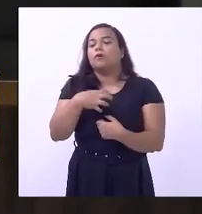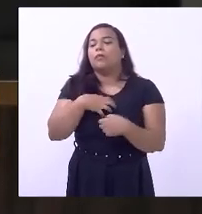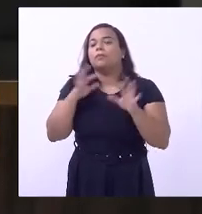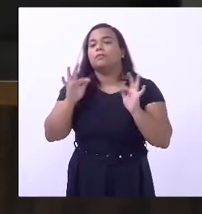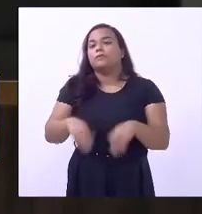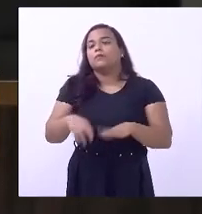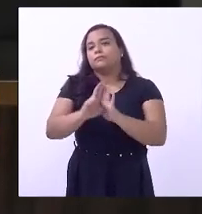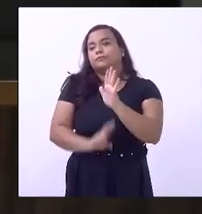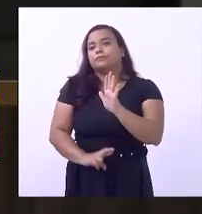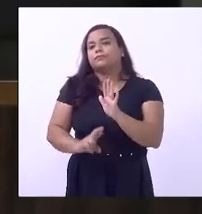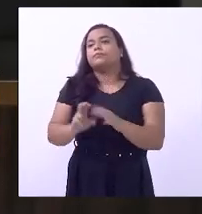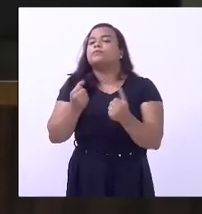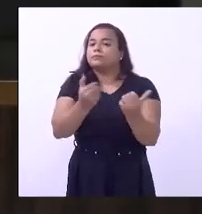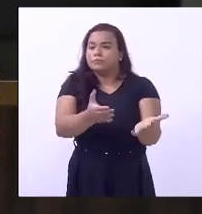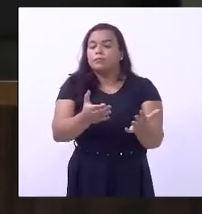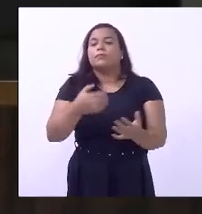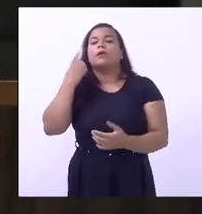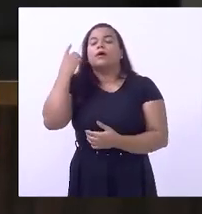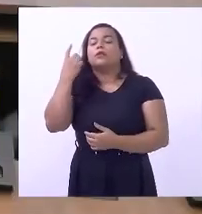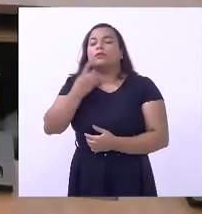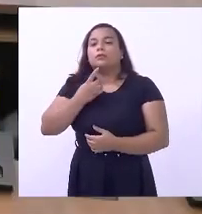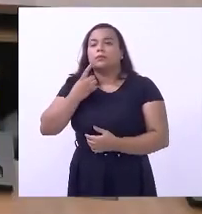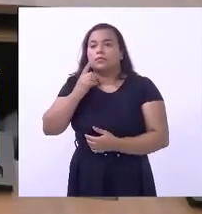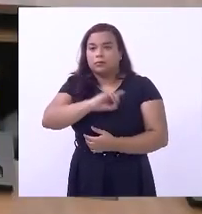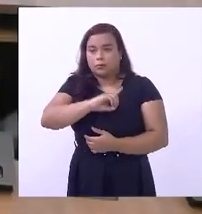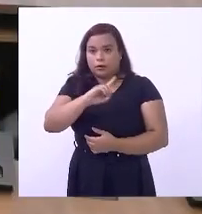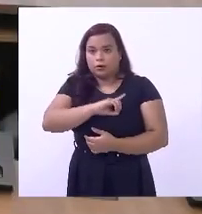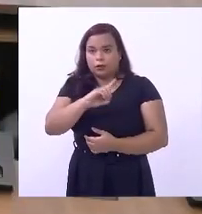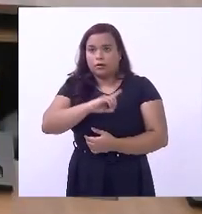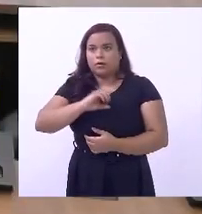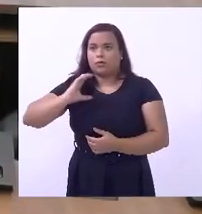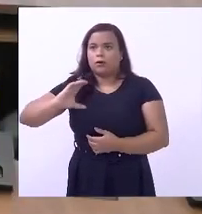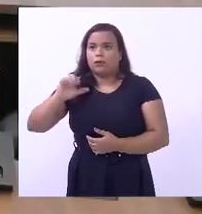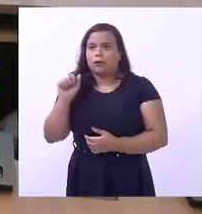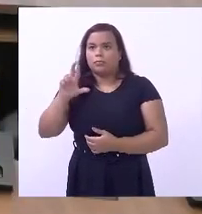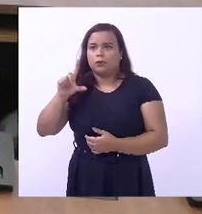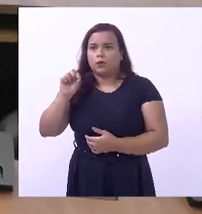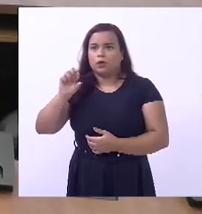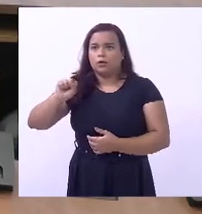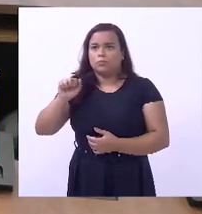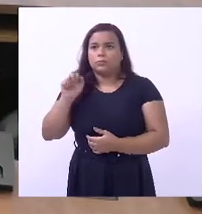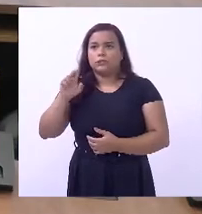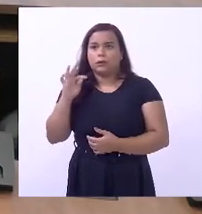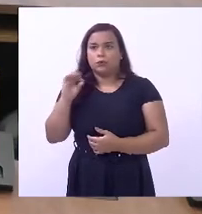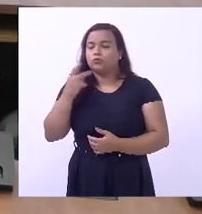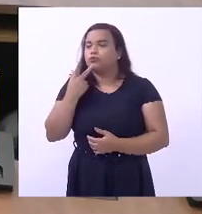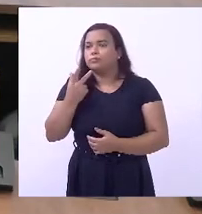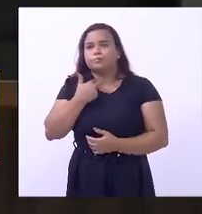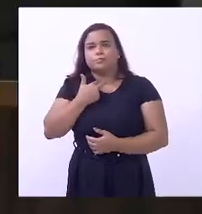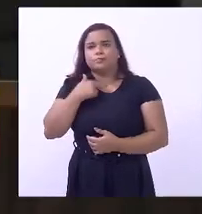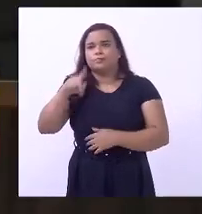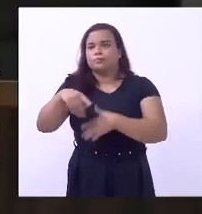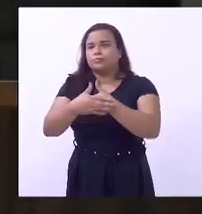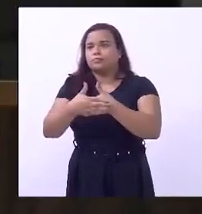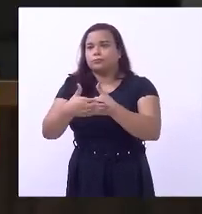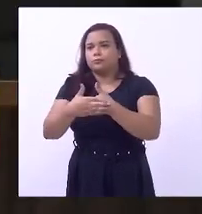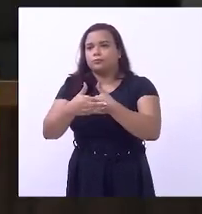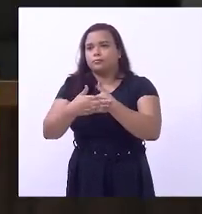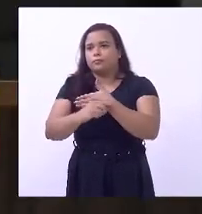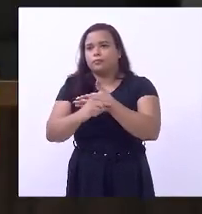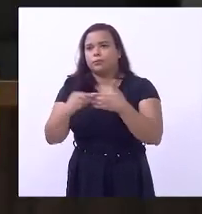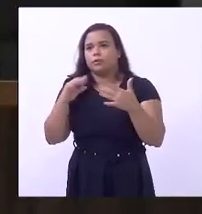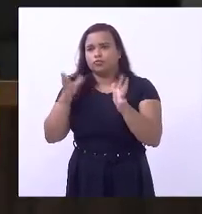Pública, deputado delegado Carlos Augusto. Como é autor, está impedido. Deputado, não, já tem